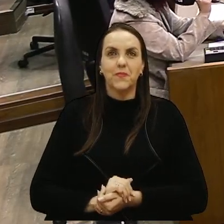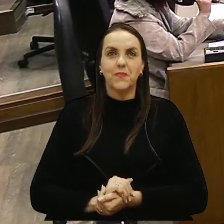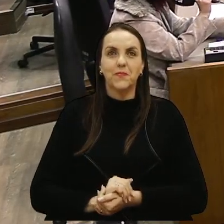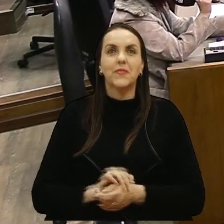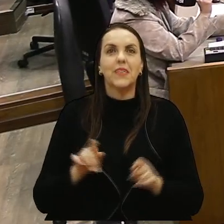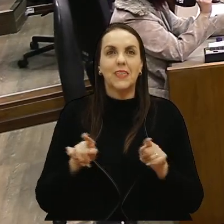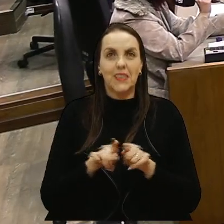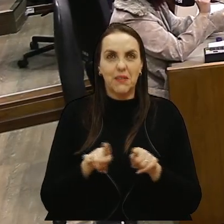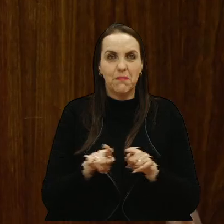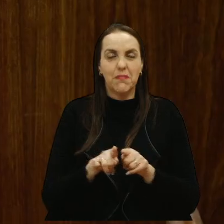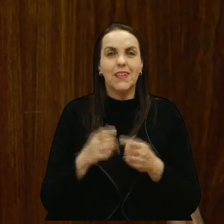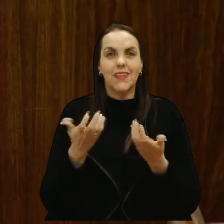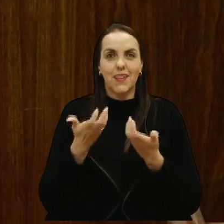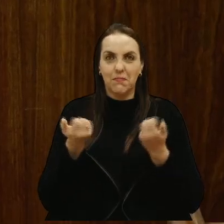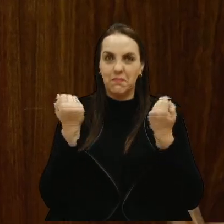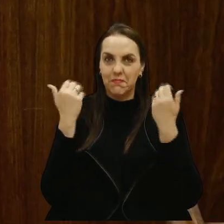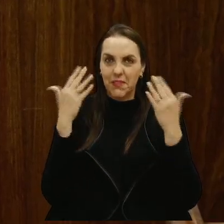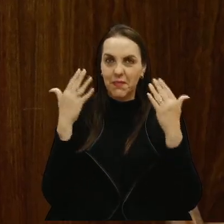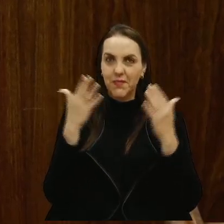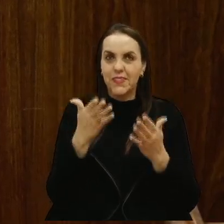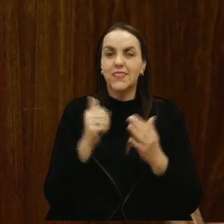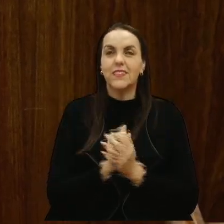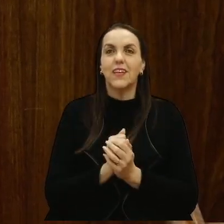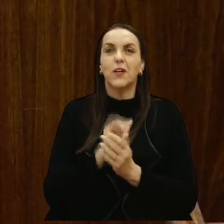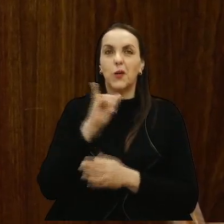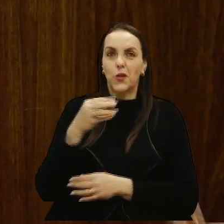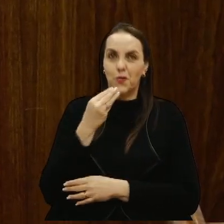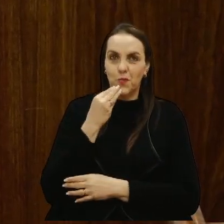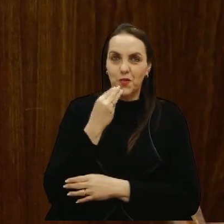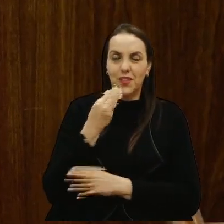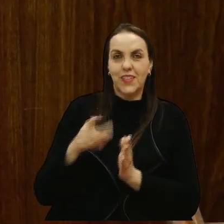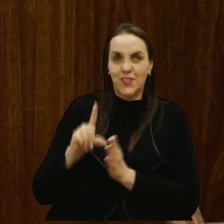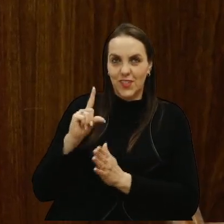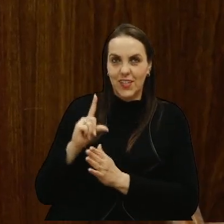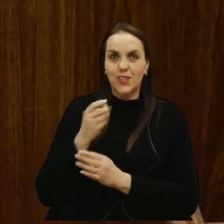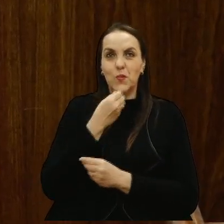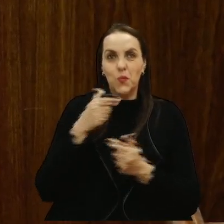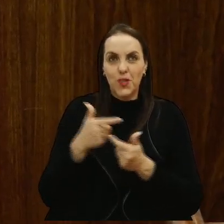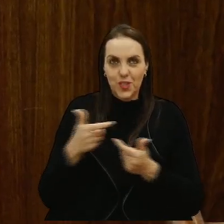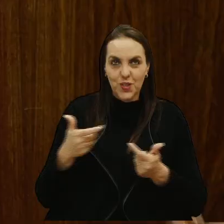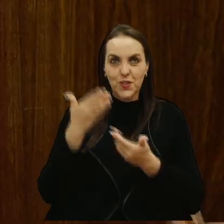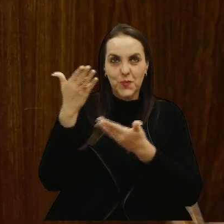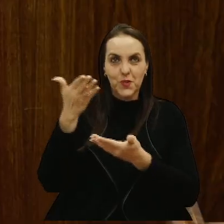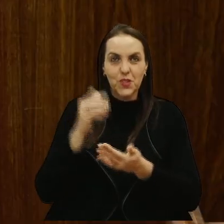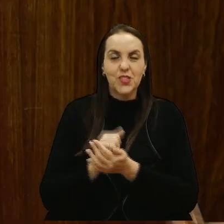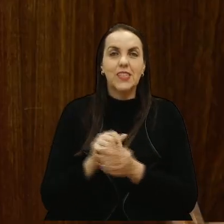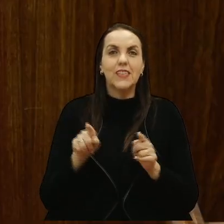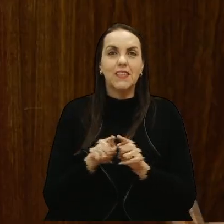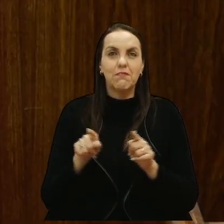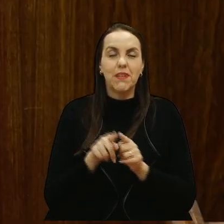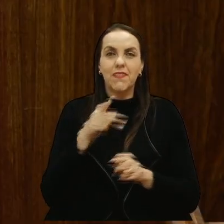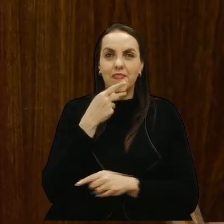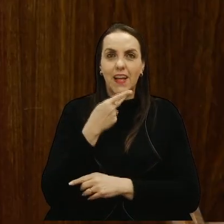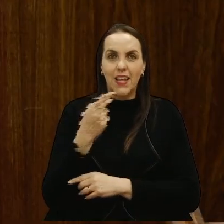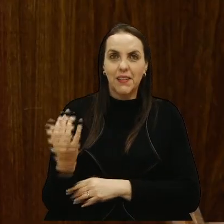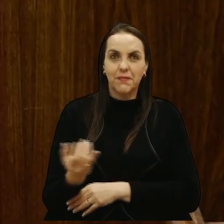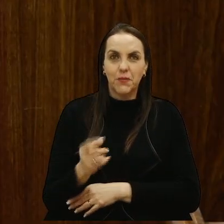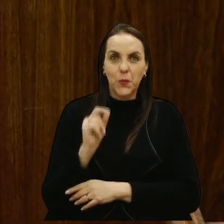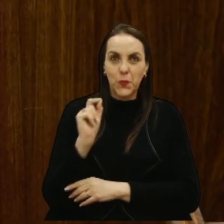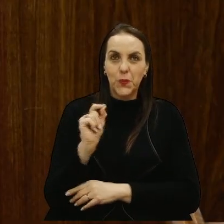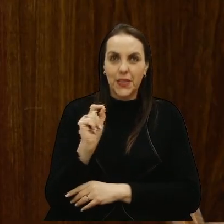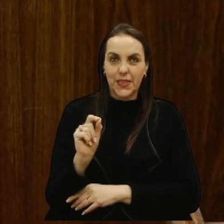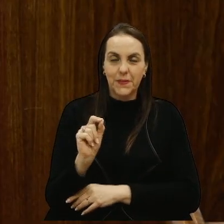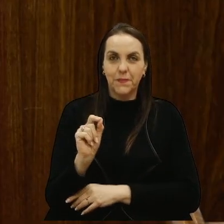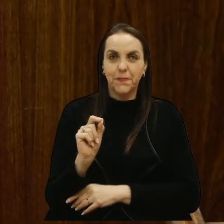Também quero lhe parabenizar, já tive a oportunidade antes de desejar boa sorte, mas quero ressaltar